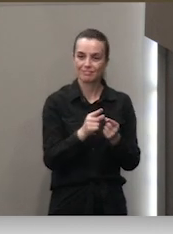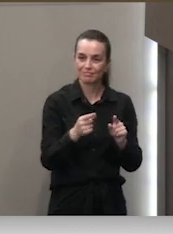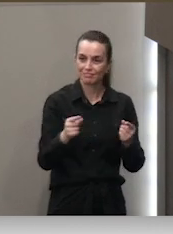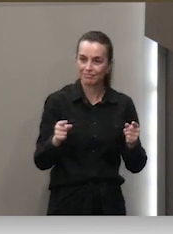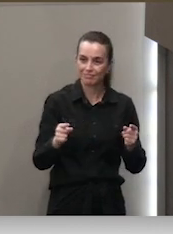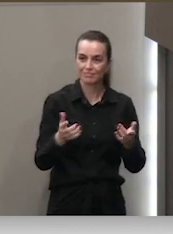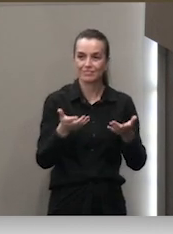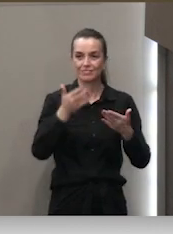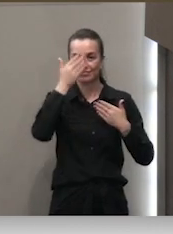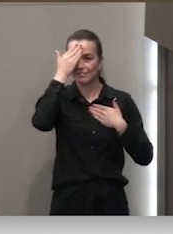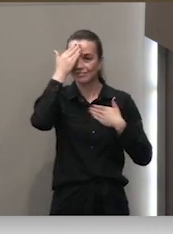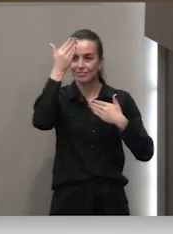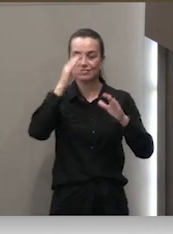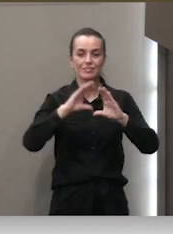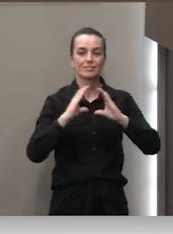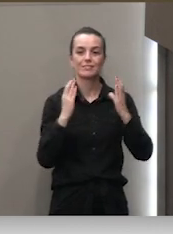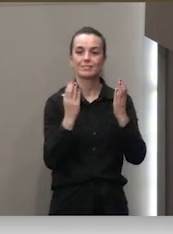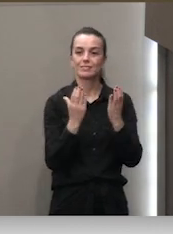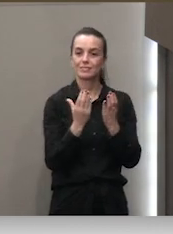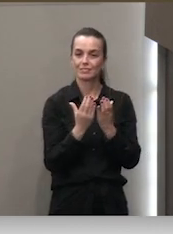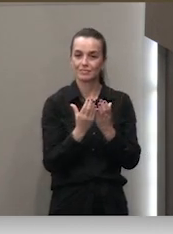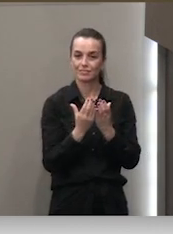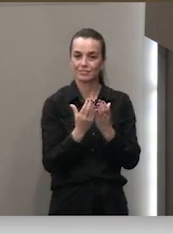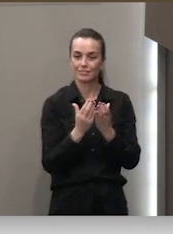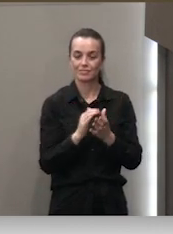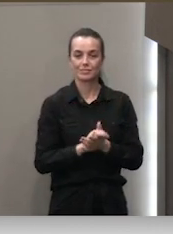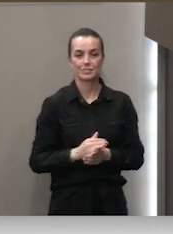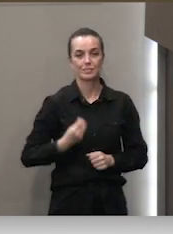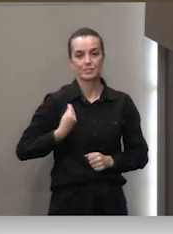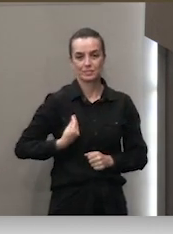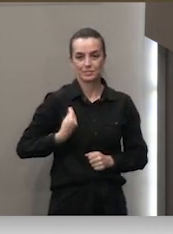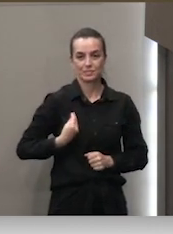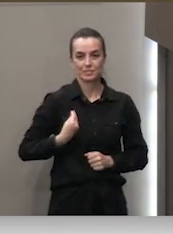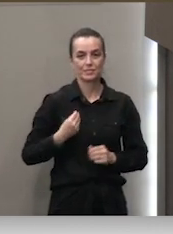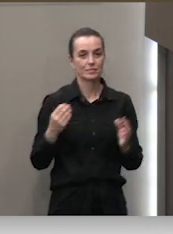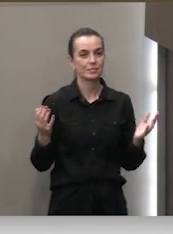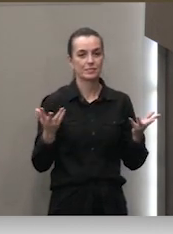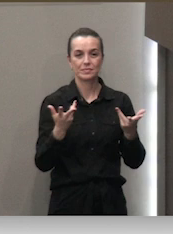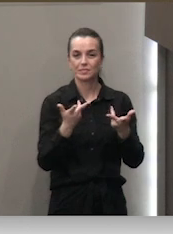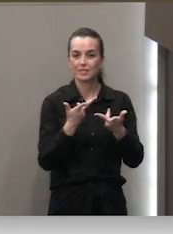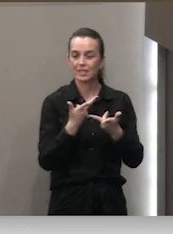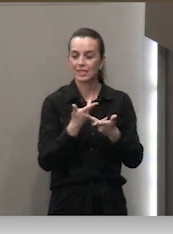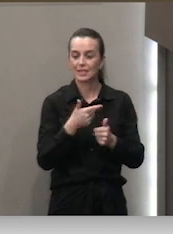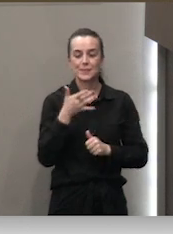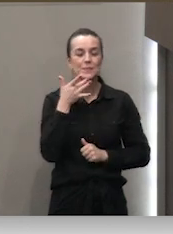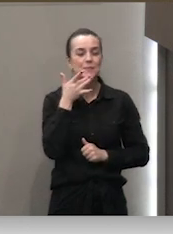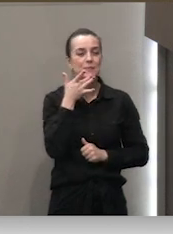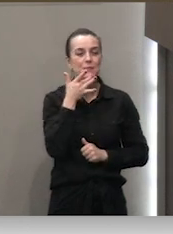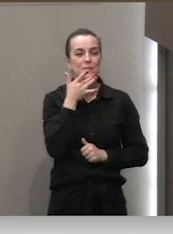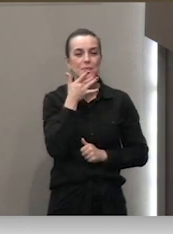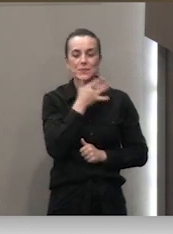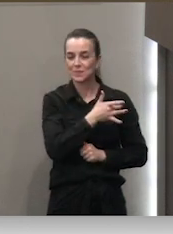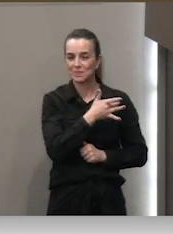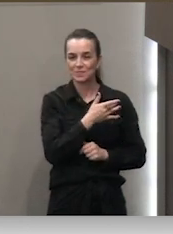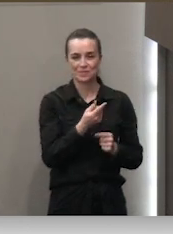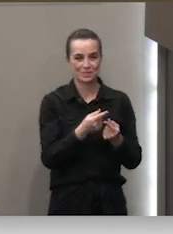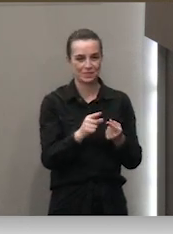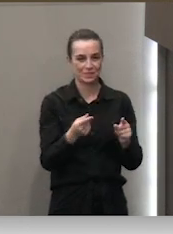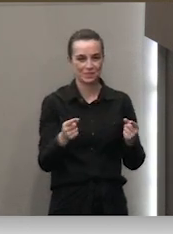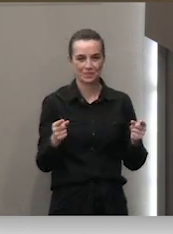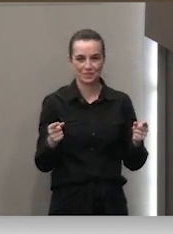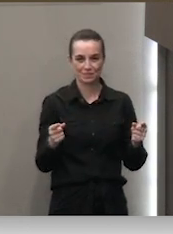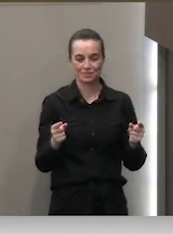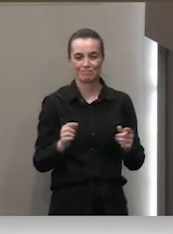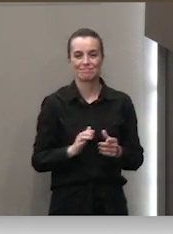agradecer aquela comunidade que estava maravilhosa aquela carne, né, Tiaquinho? Vimos aquele